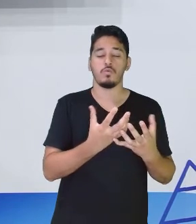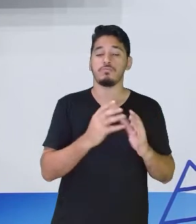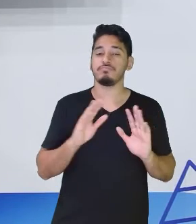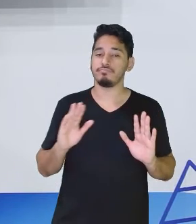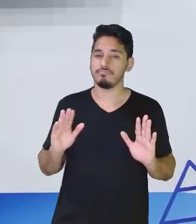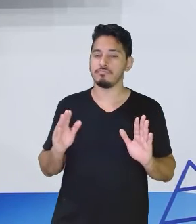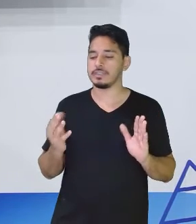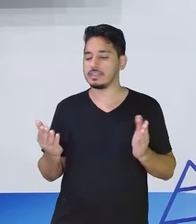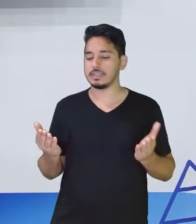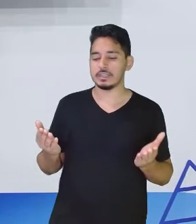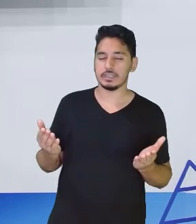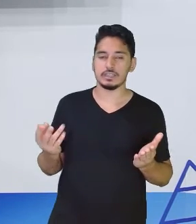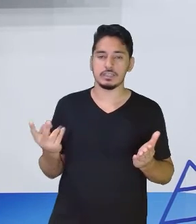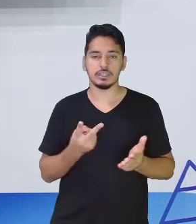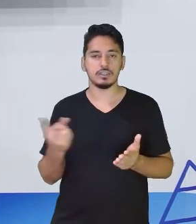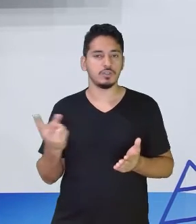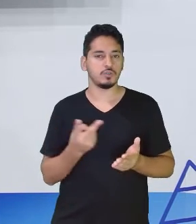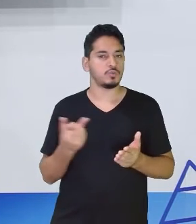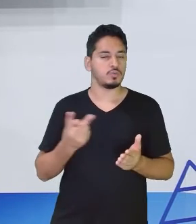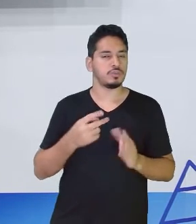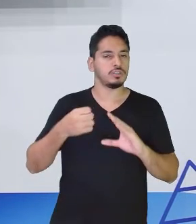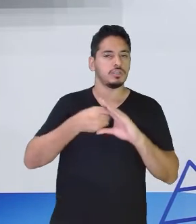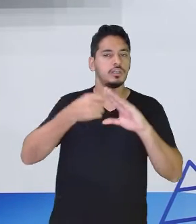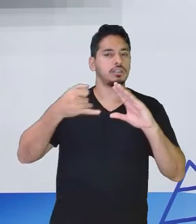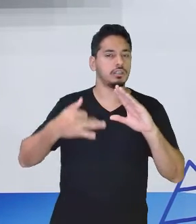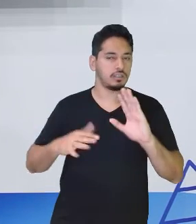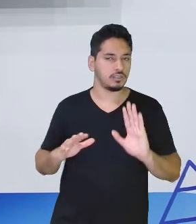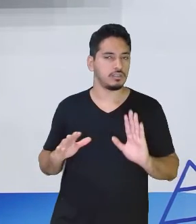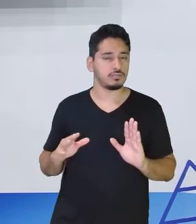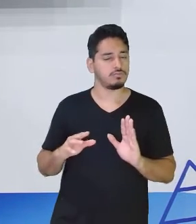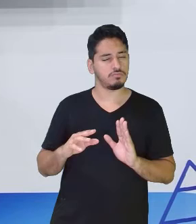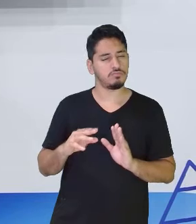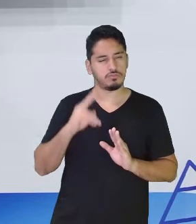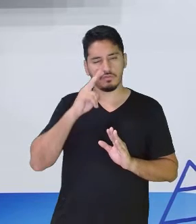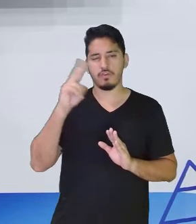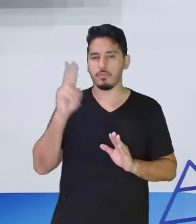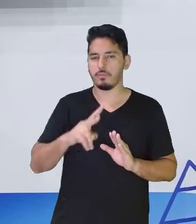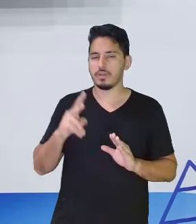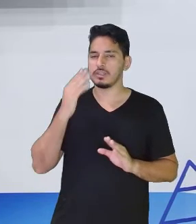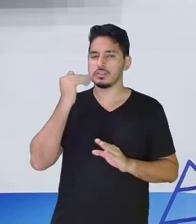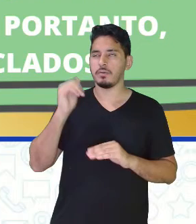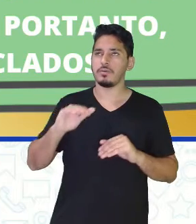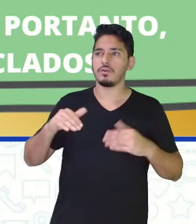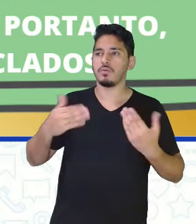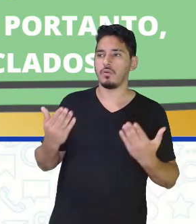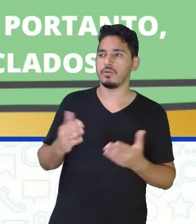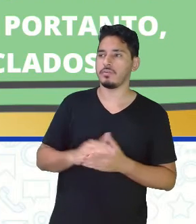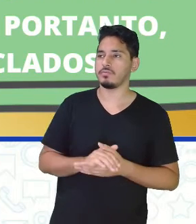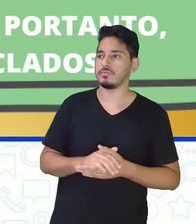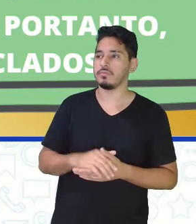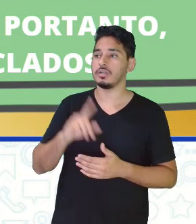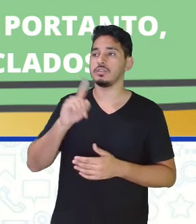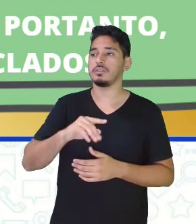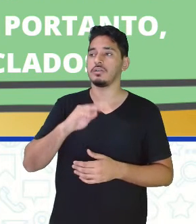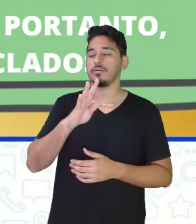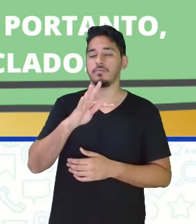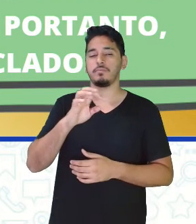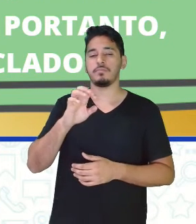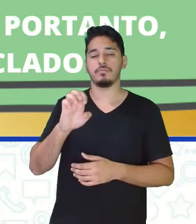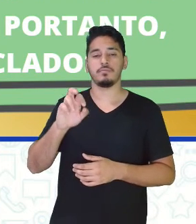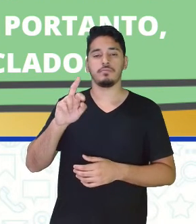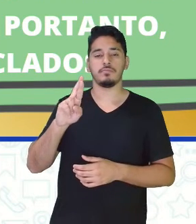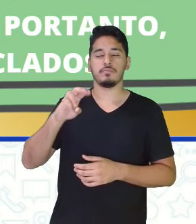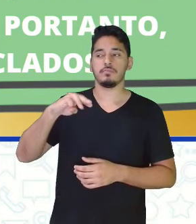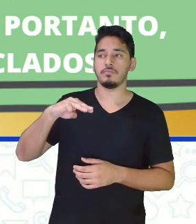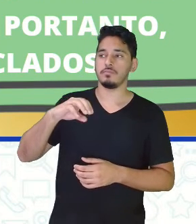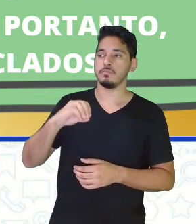diante dessas duas, né, dessas duas características, a gente vai poder classificá-los como termoplásticos, que são